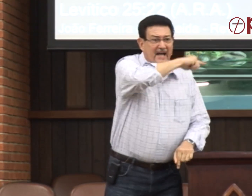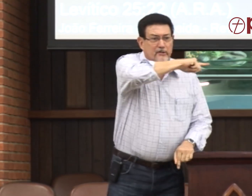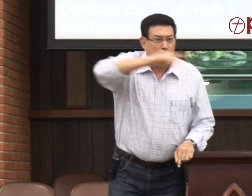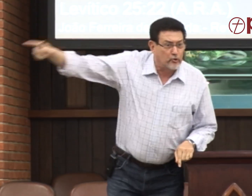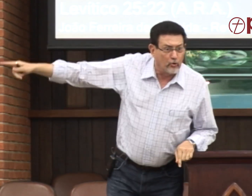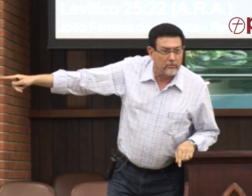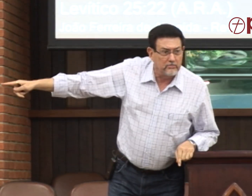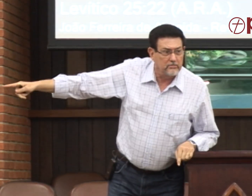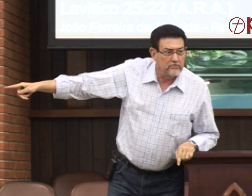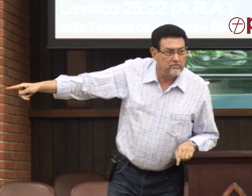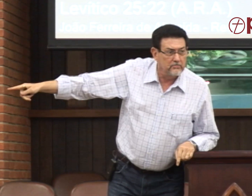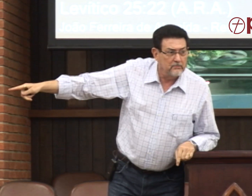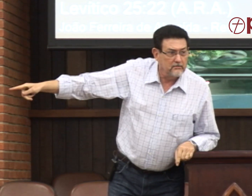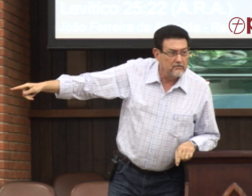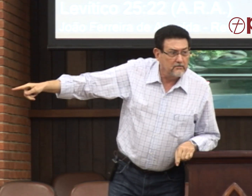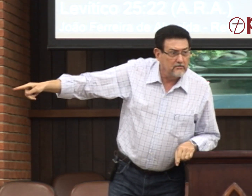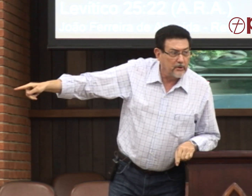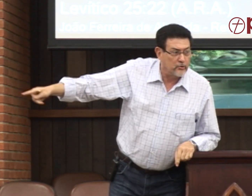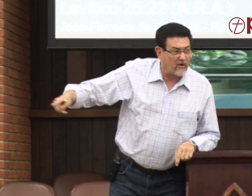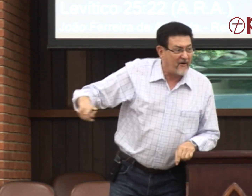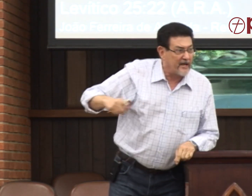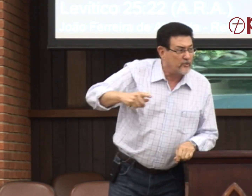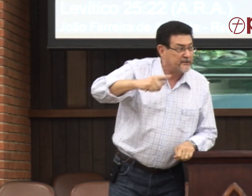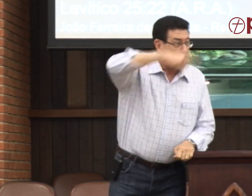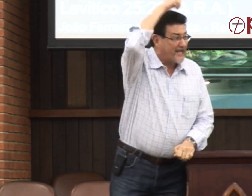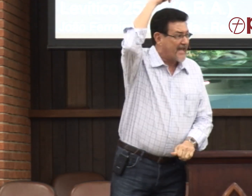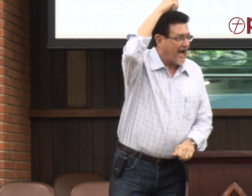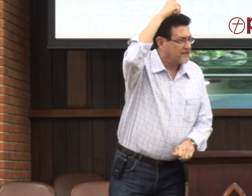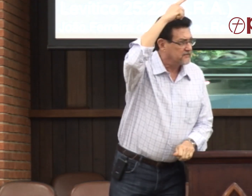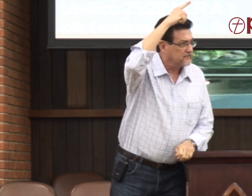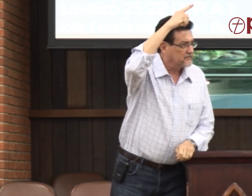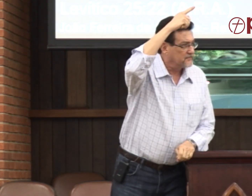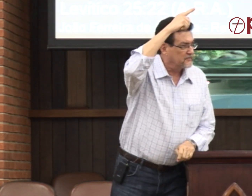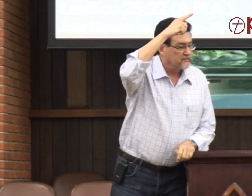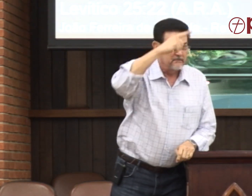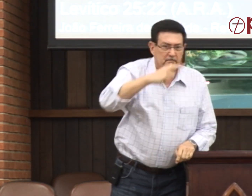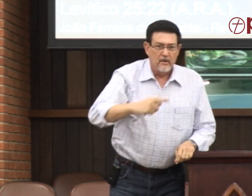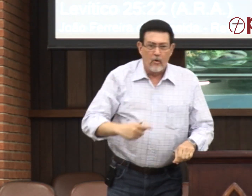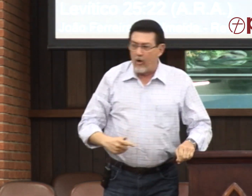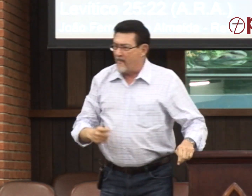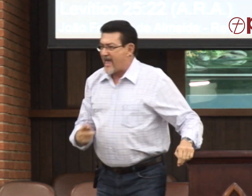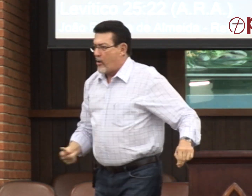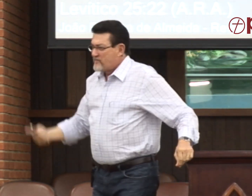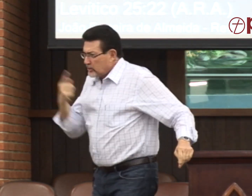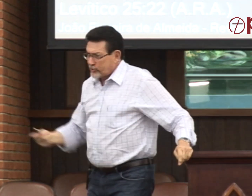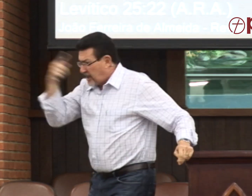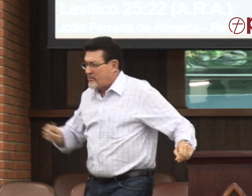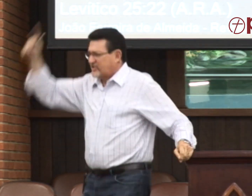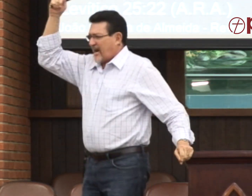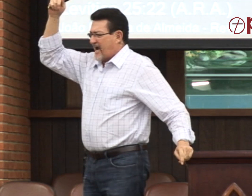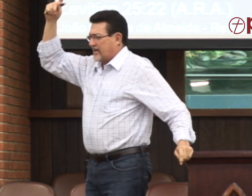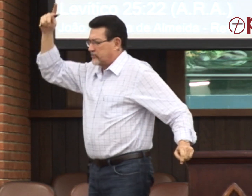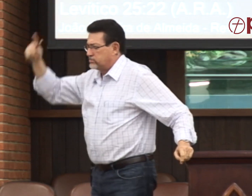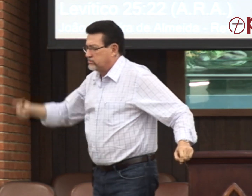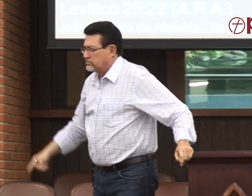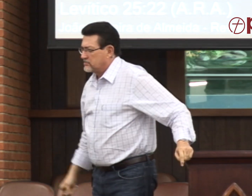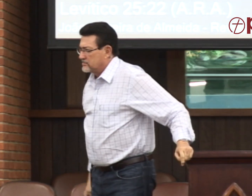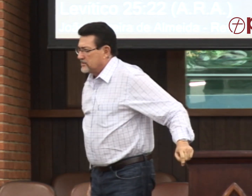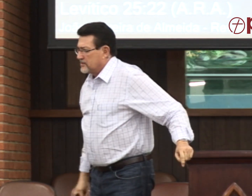estraga tudo eu não tô falando teoria o homem é um bicho tão